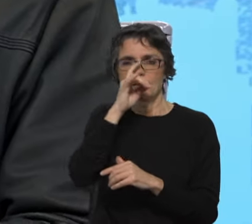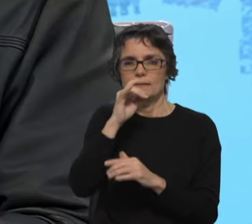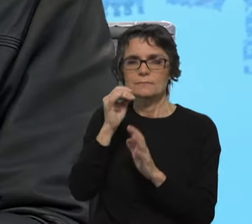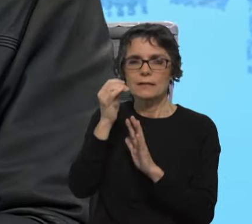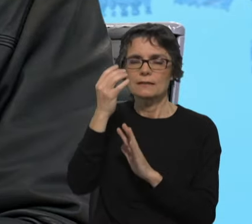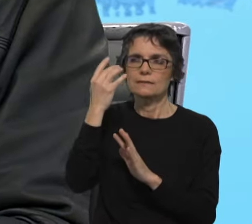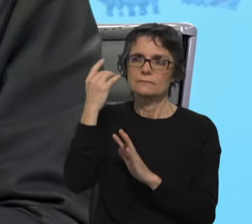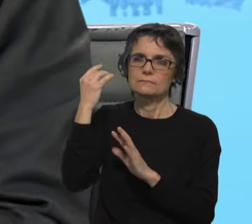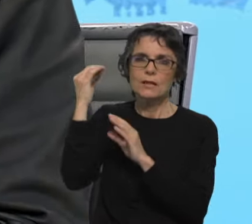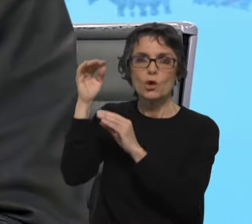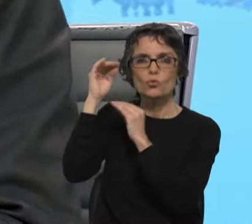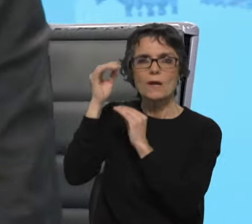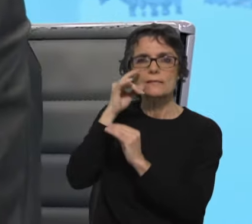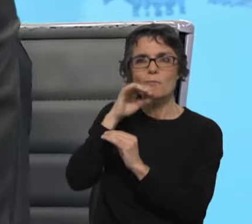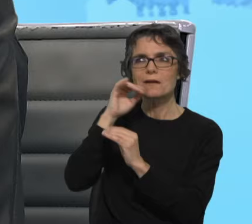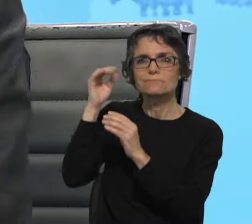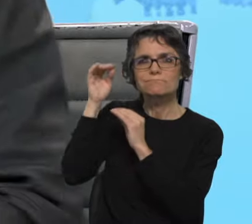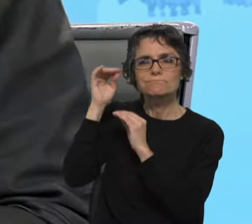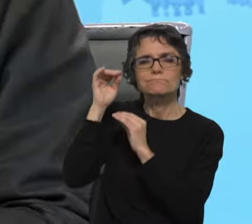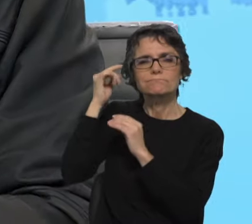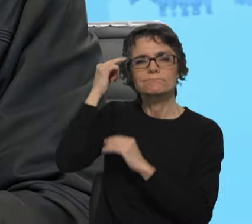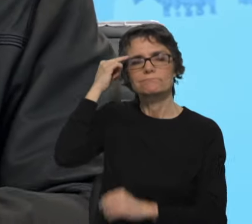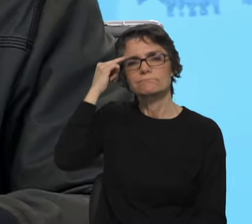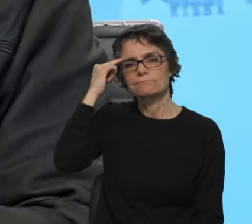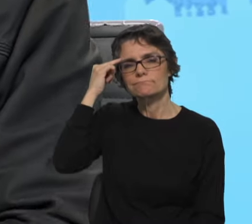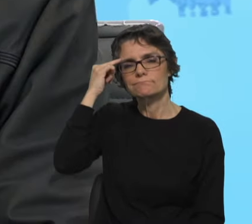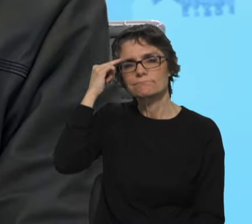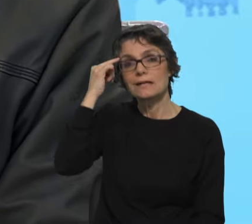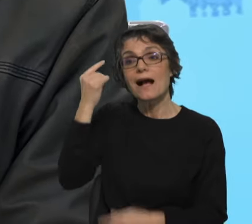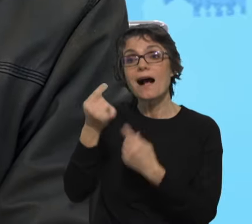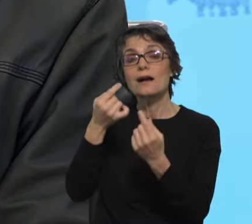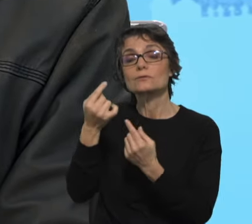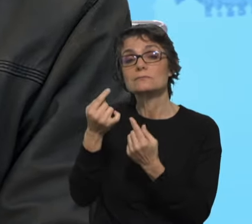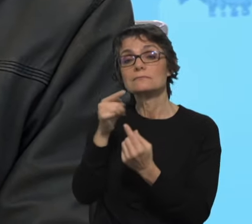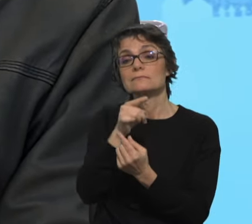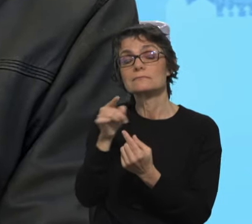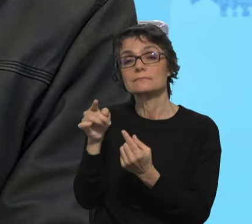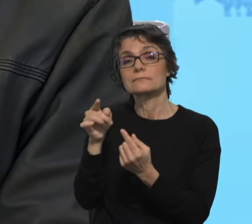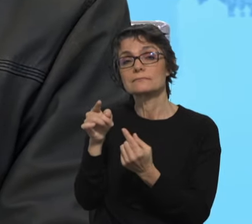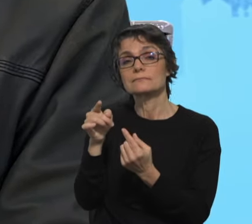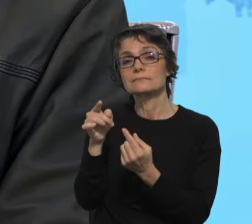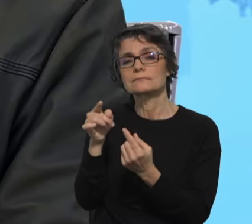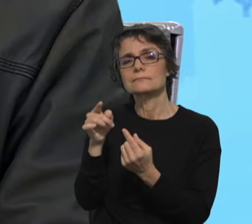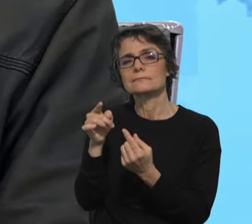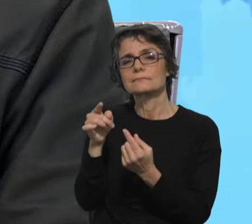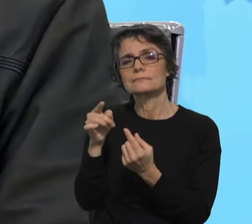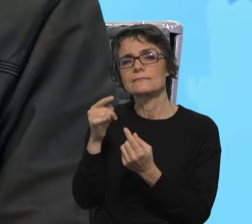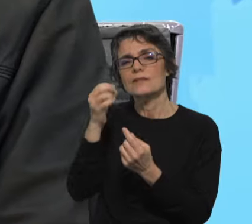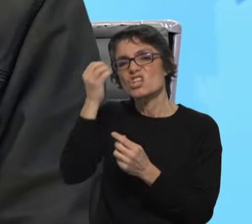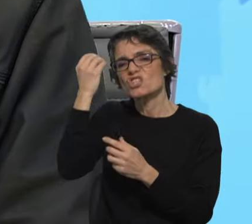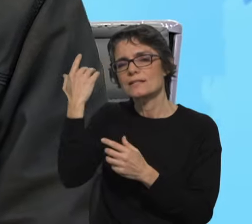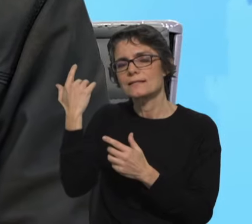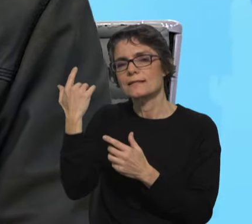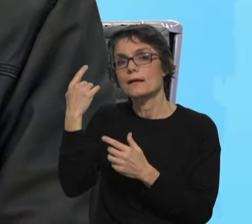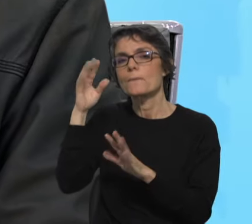aos pais algumas que estavam neste momento já quase eh eh meias olvidadas elas foram